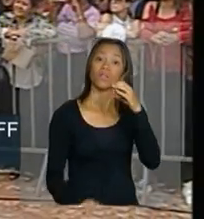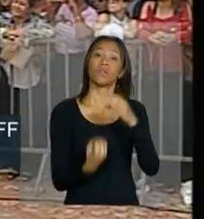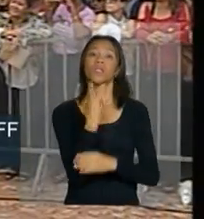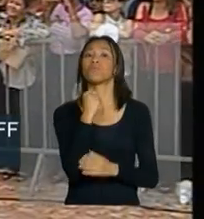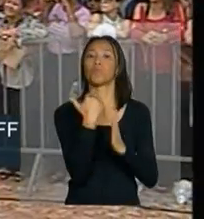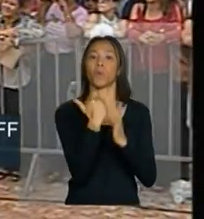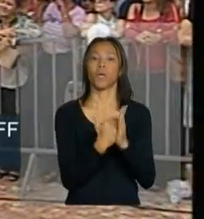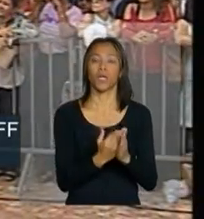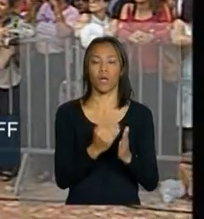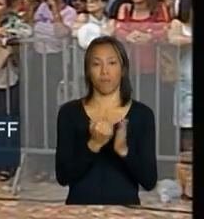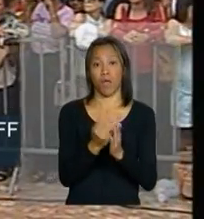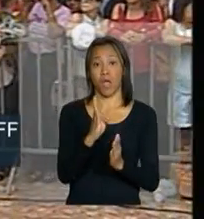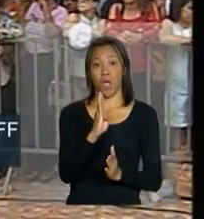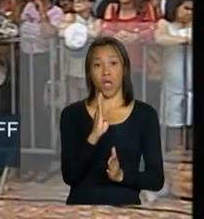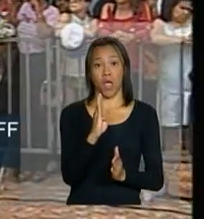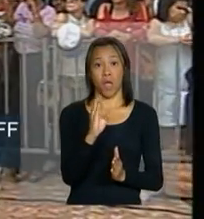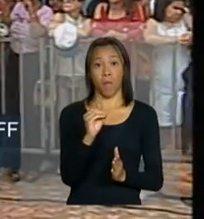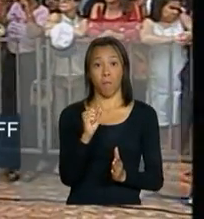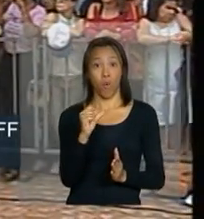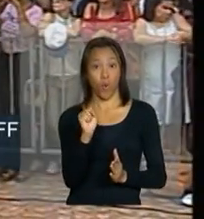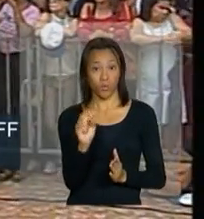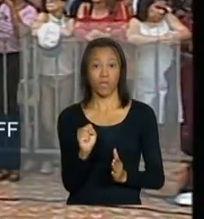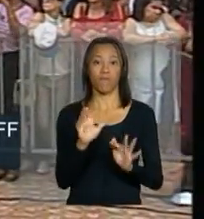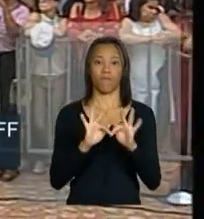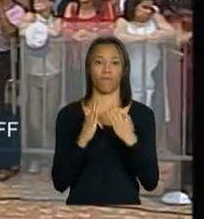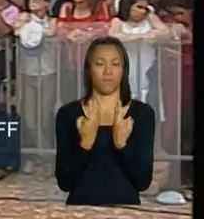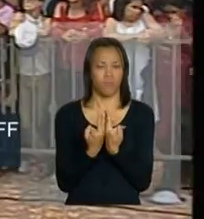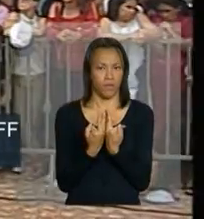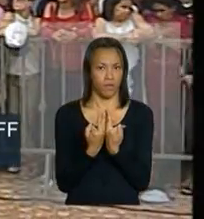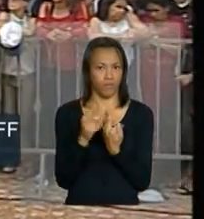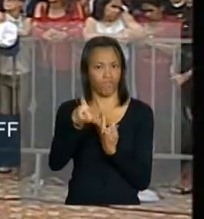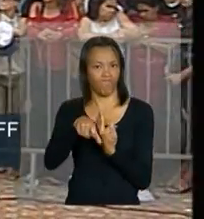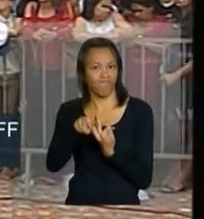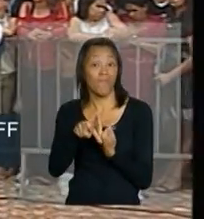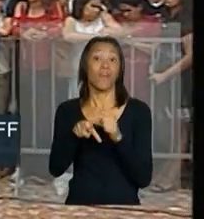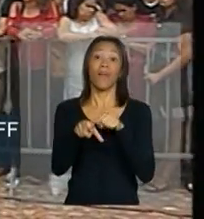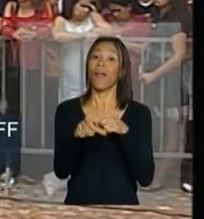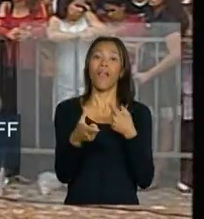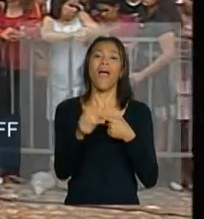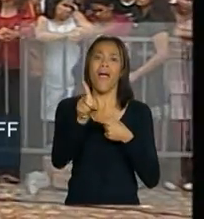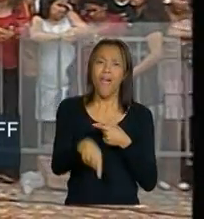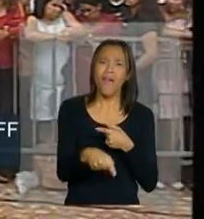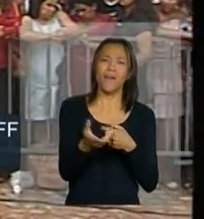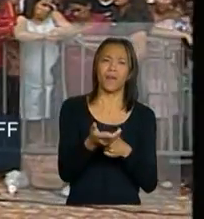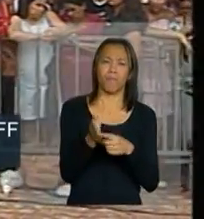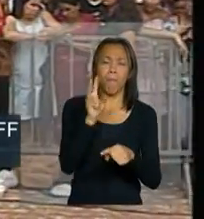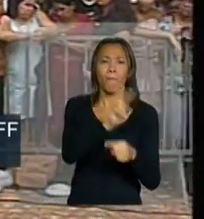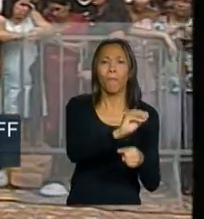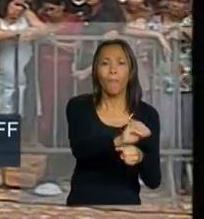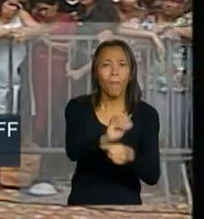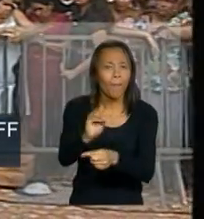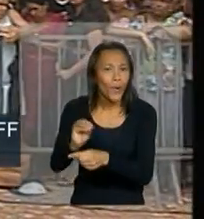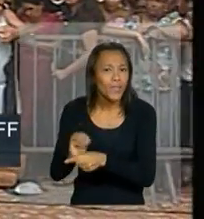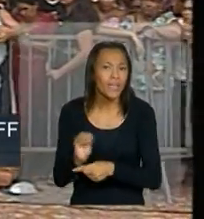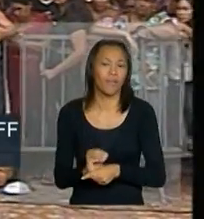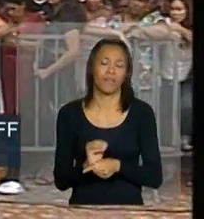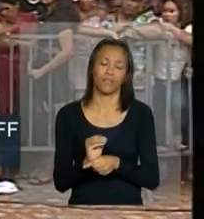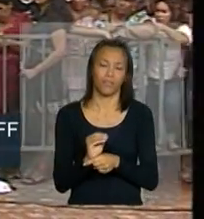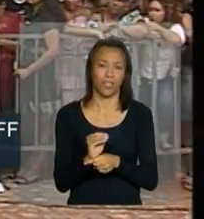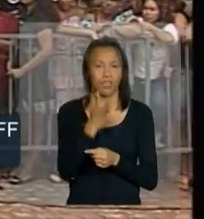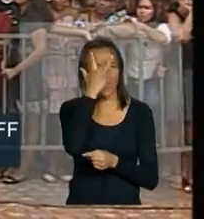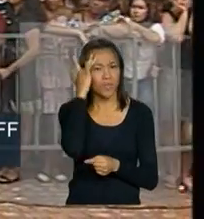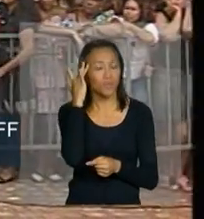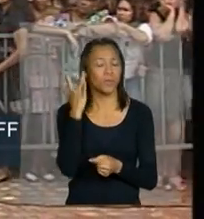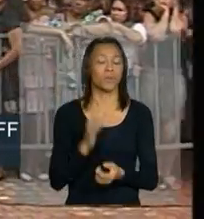Família, e o Bolsa Família funciona como uma rede de proteção